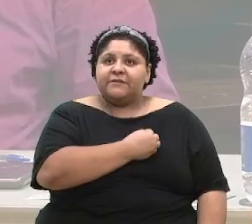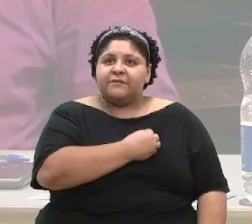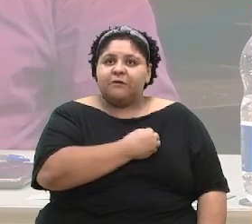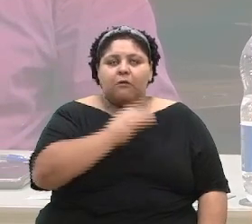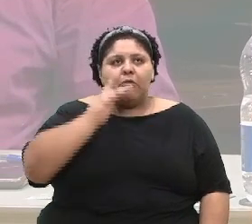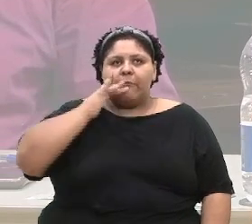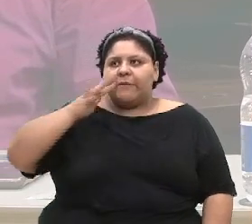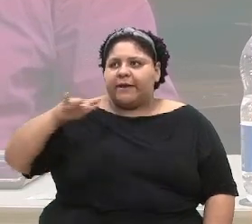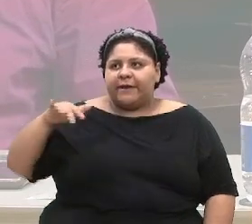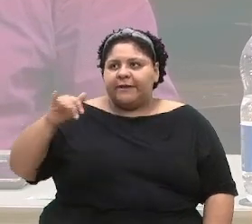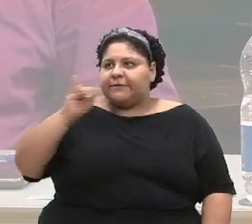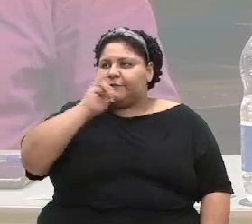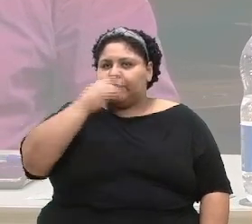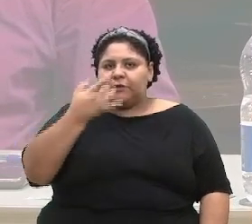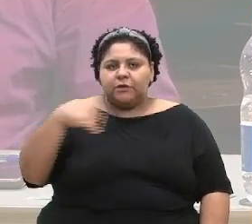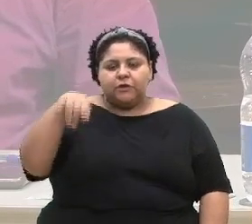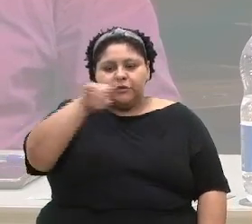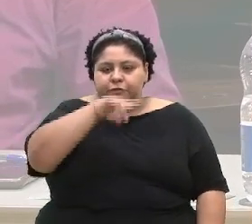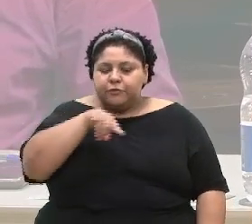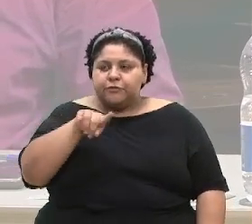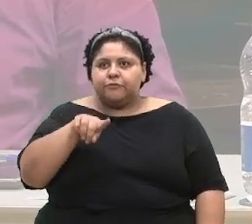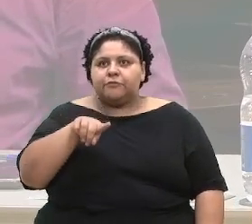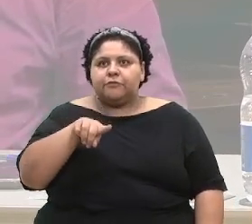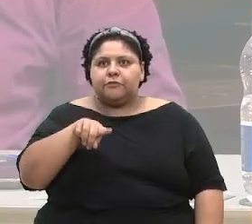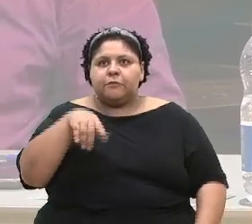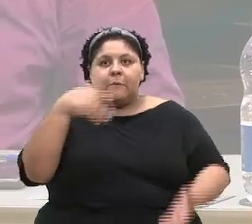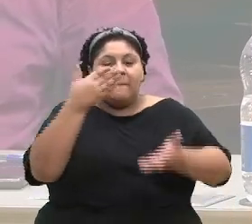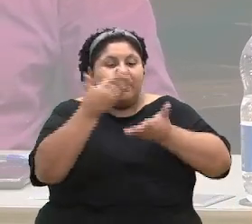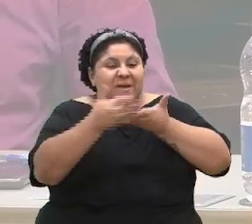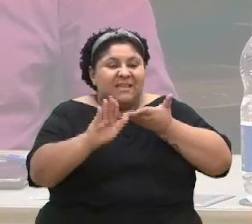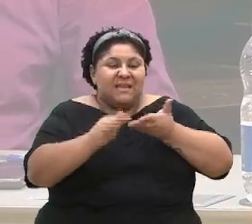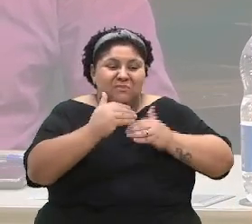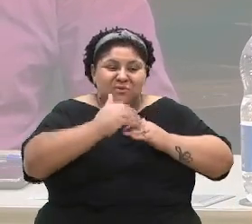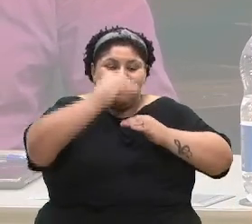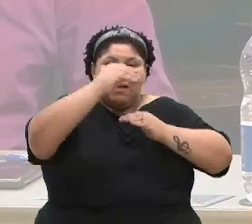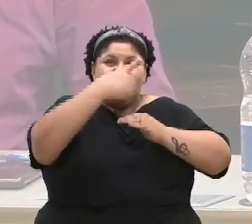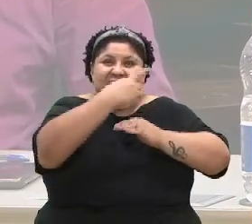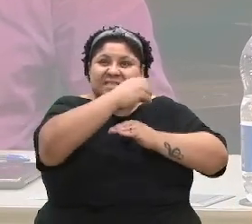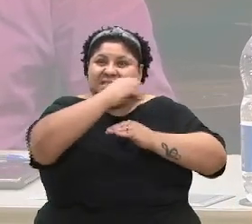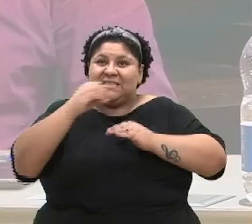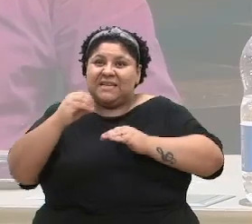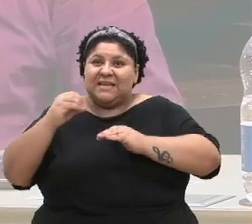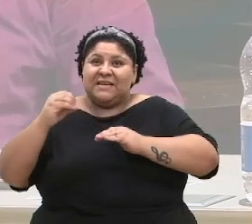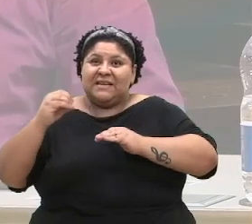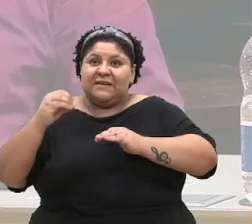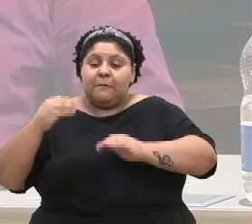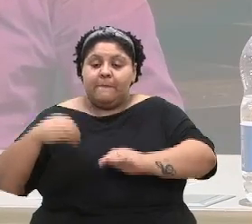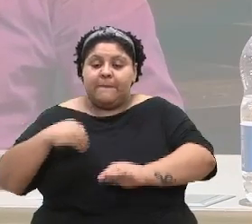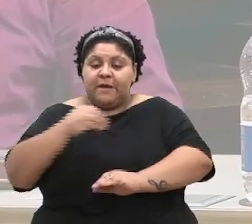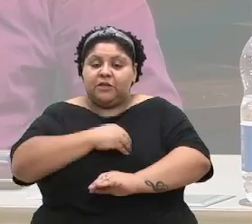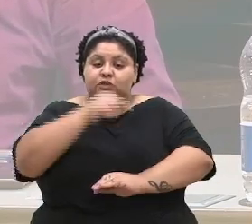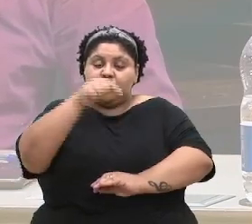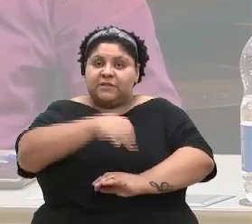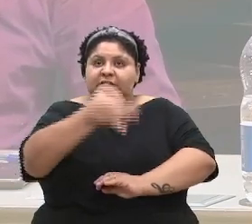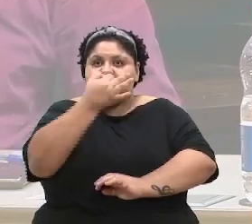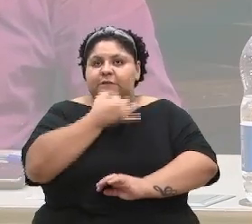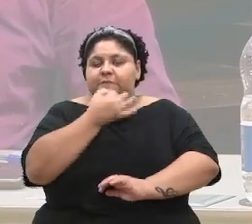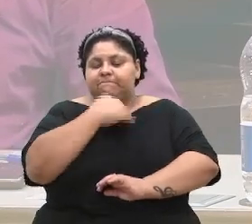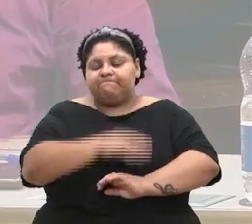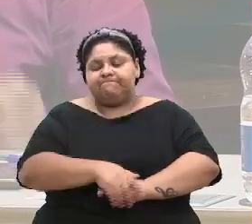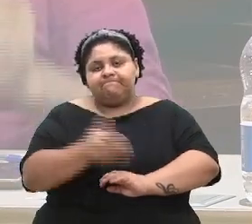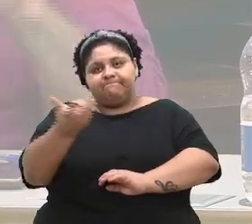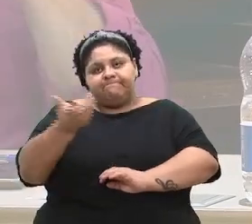criança, né? E nós perdemos mais de 100 médicos no serviço público, no município de Caxias do Sul, servidores. Então,